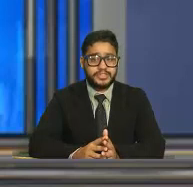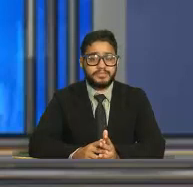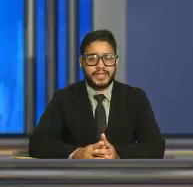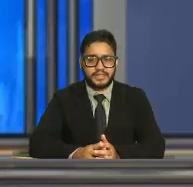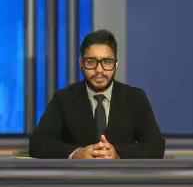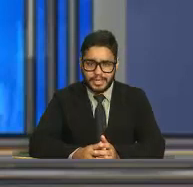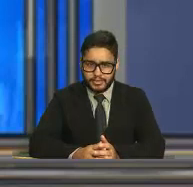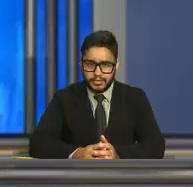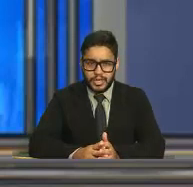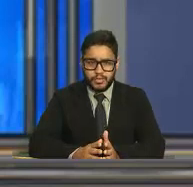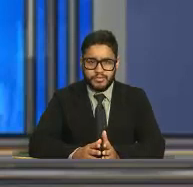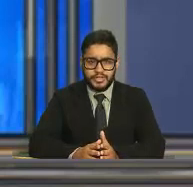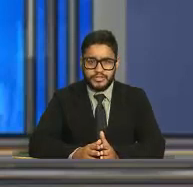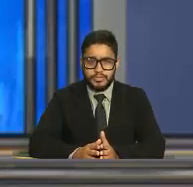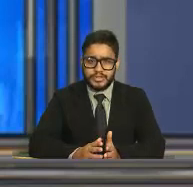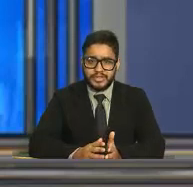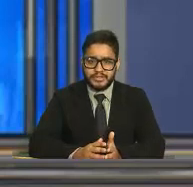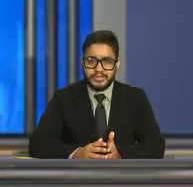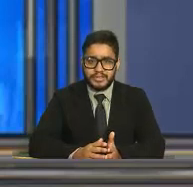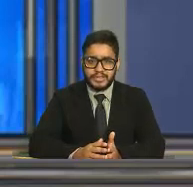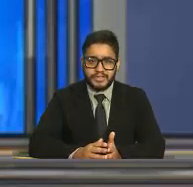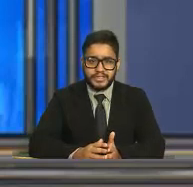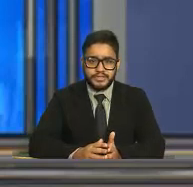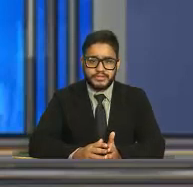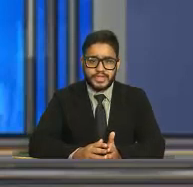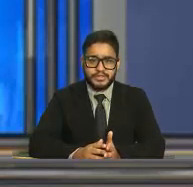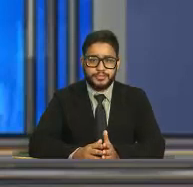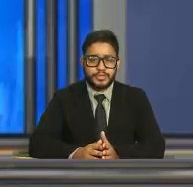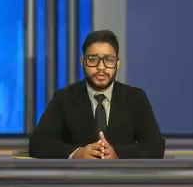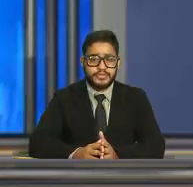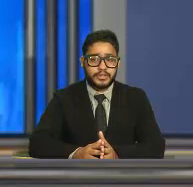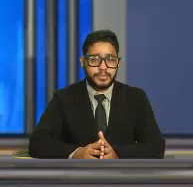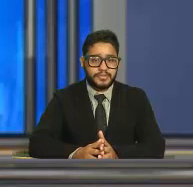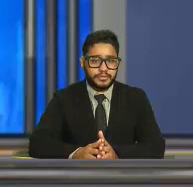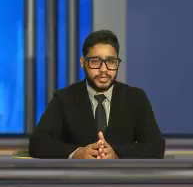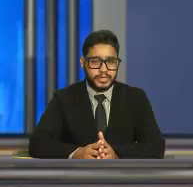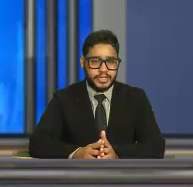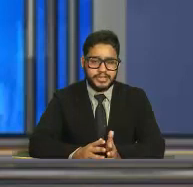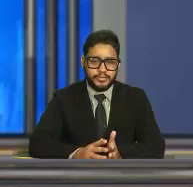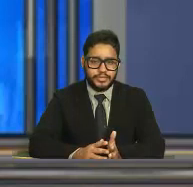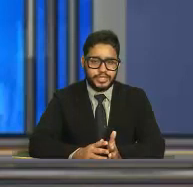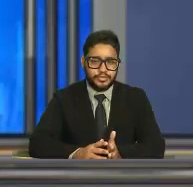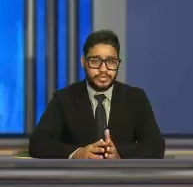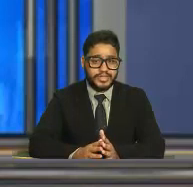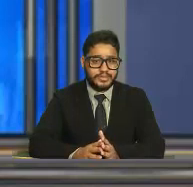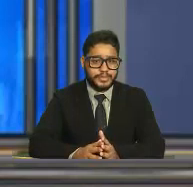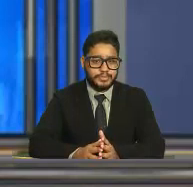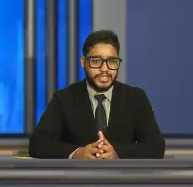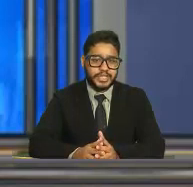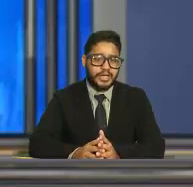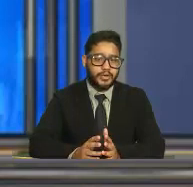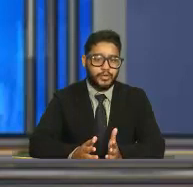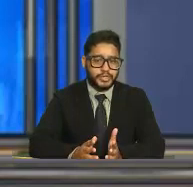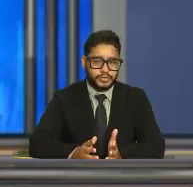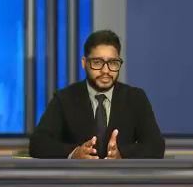públicas municipais em andamento. O vídeo pode ser acessado através das redes sociais e do portal oficial da Prefeitura. Segundo o gestor, não é